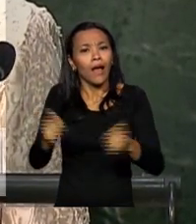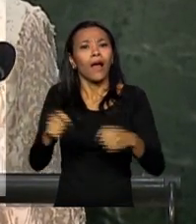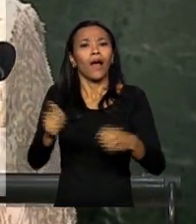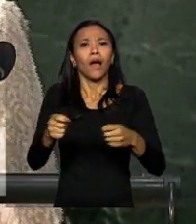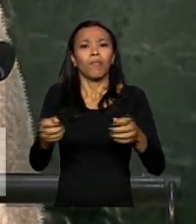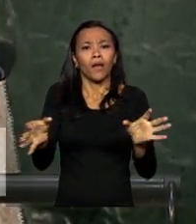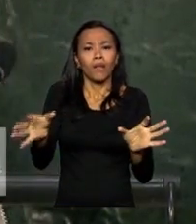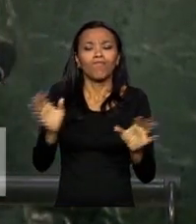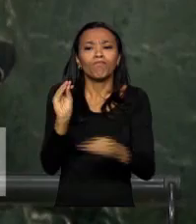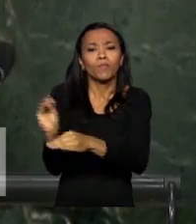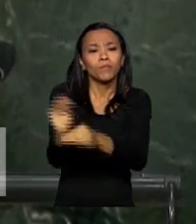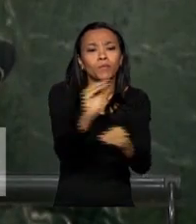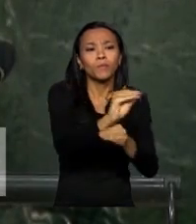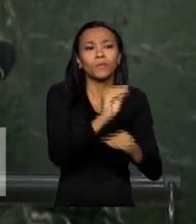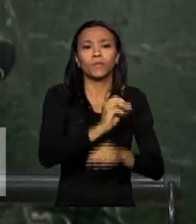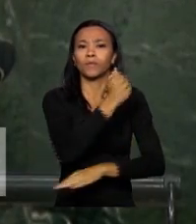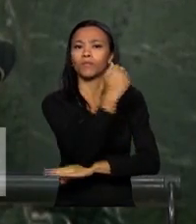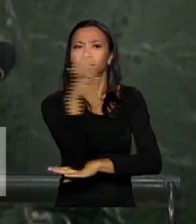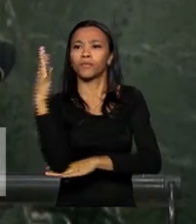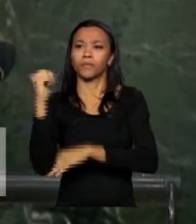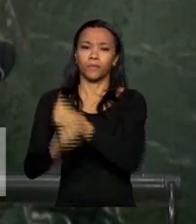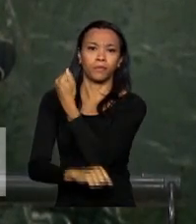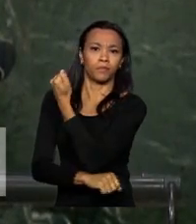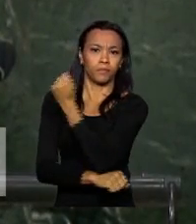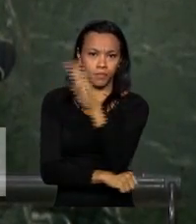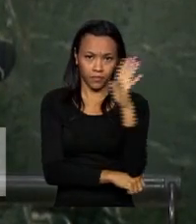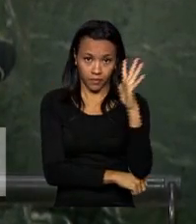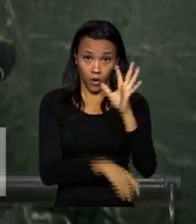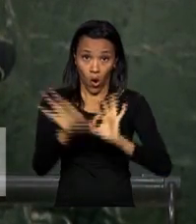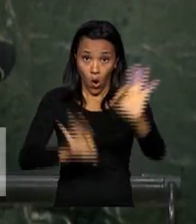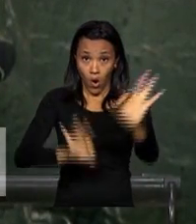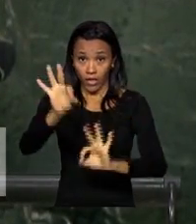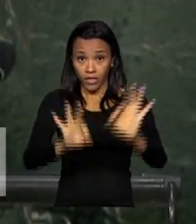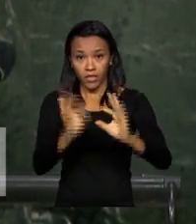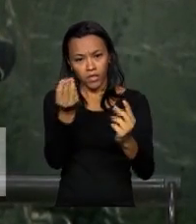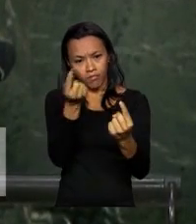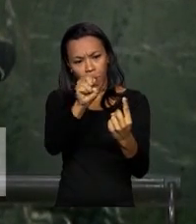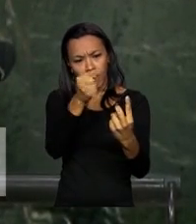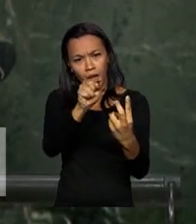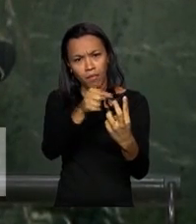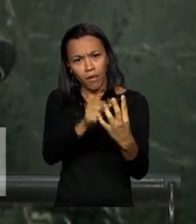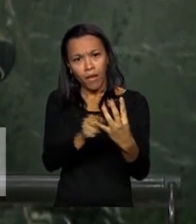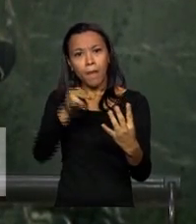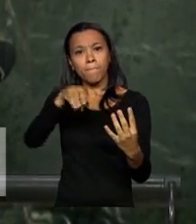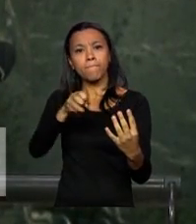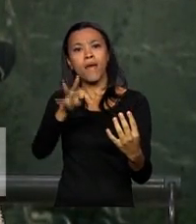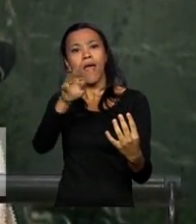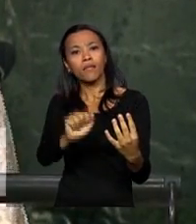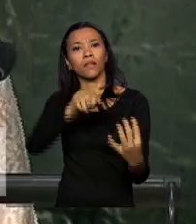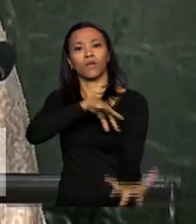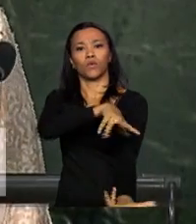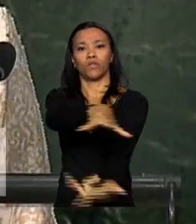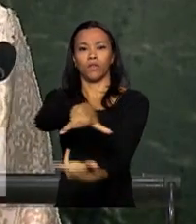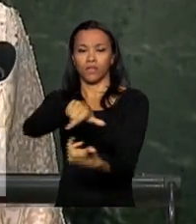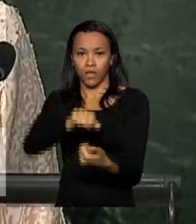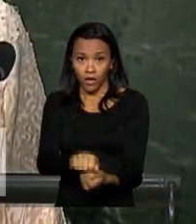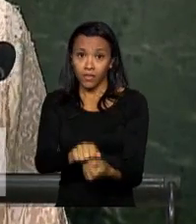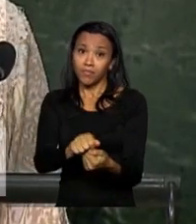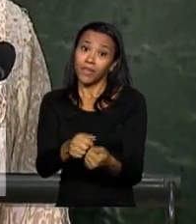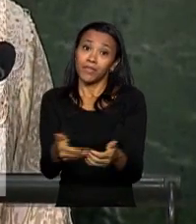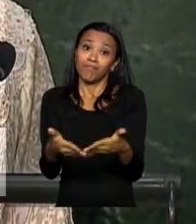e proteger. Estabelecem metas universais, evidenciam a necessidade de